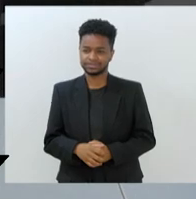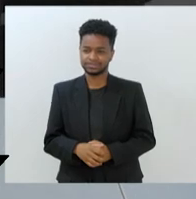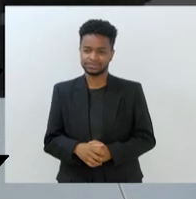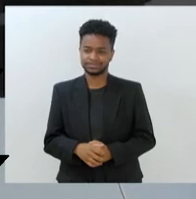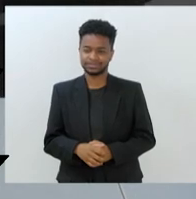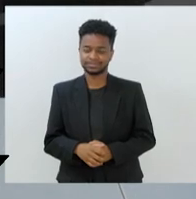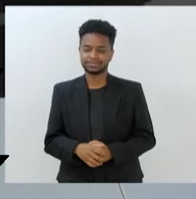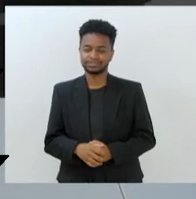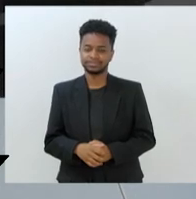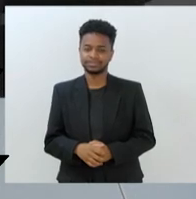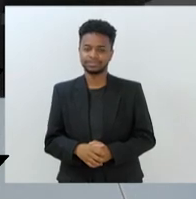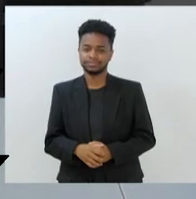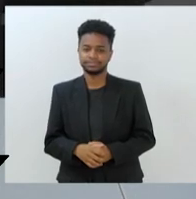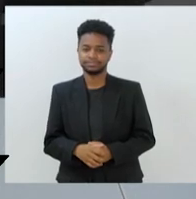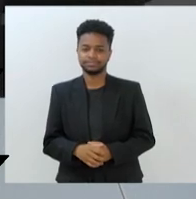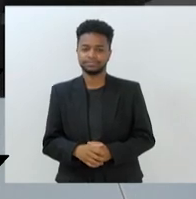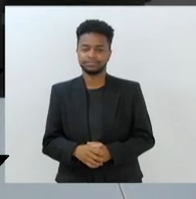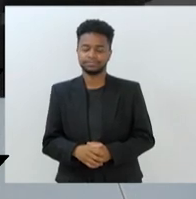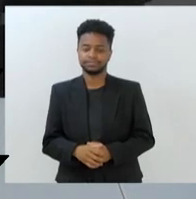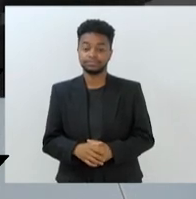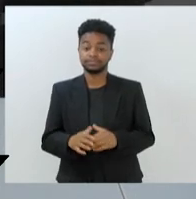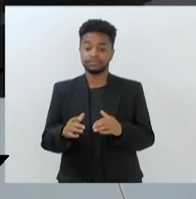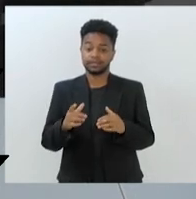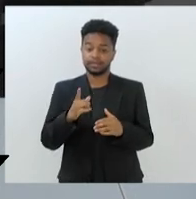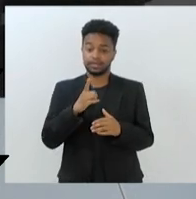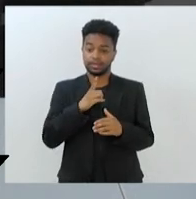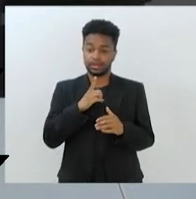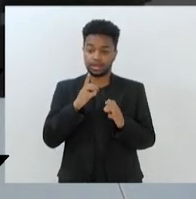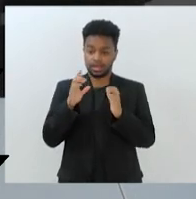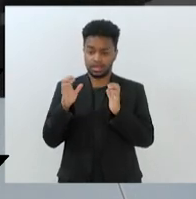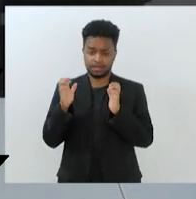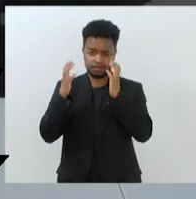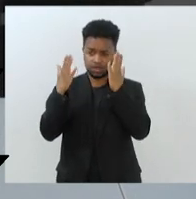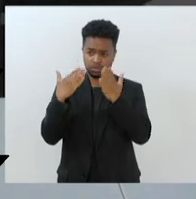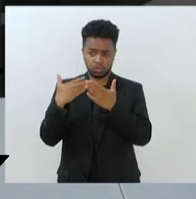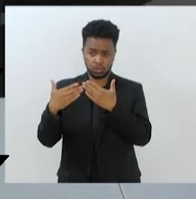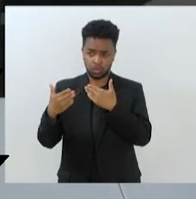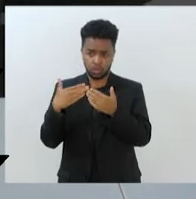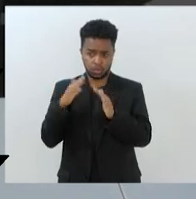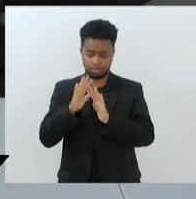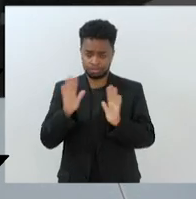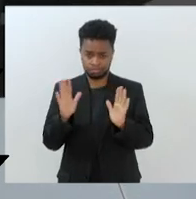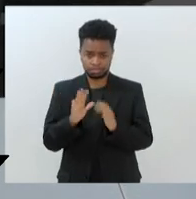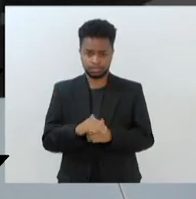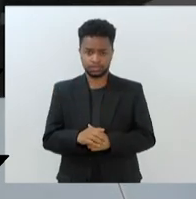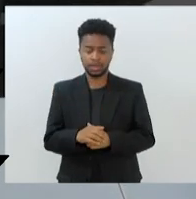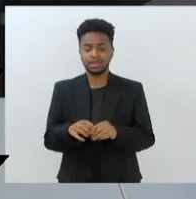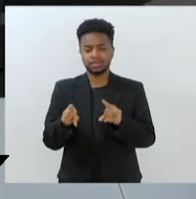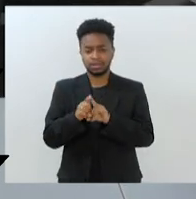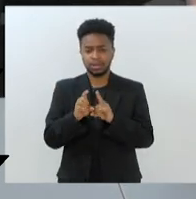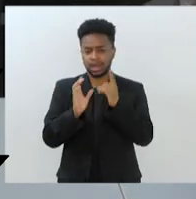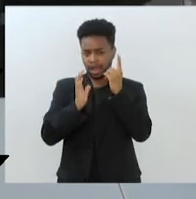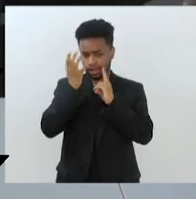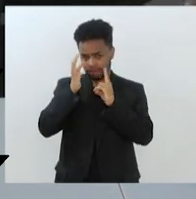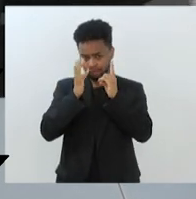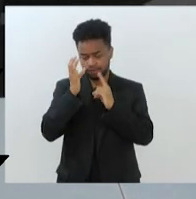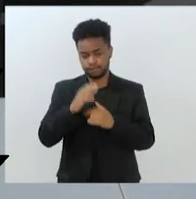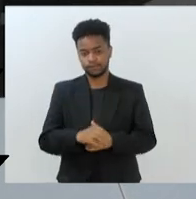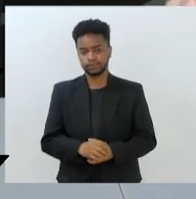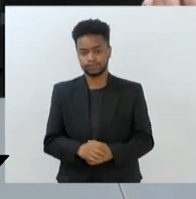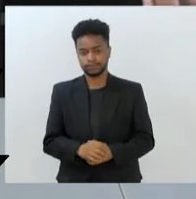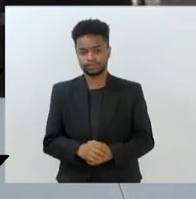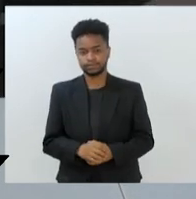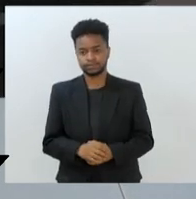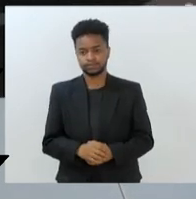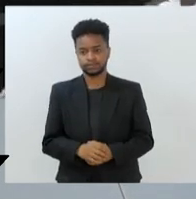Executivo. Os eventos, sejam eles quais forem, até os carnavalescos,